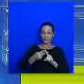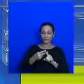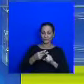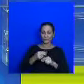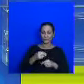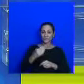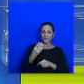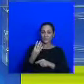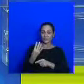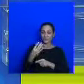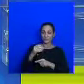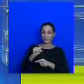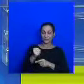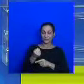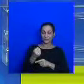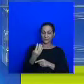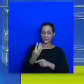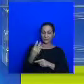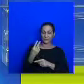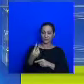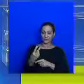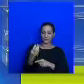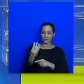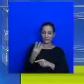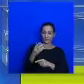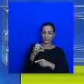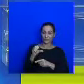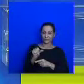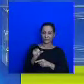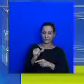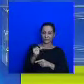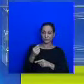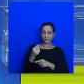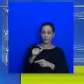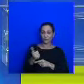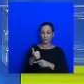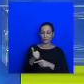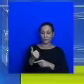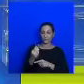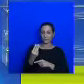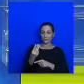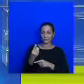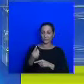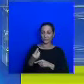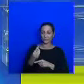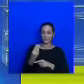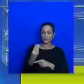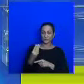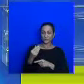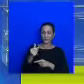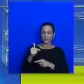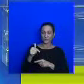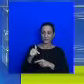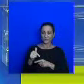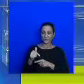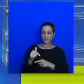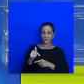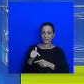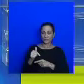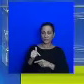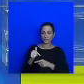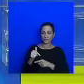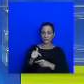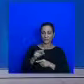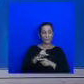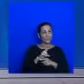Cena: 48, 42, 49, 11, 31 e